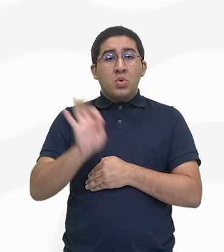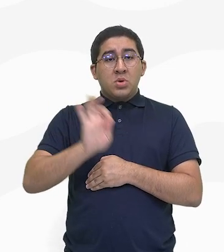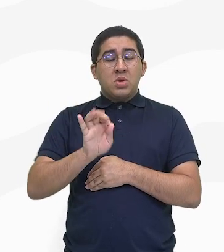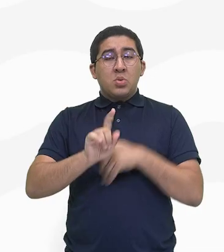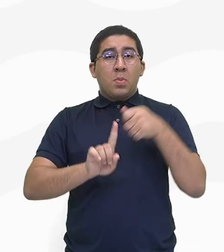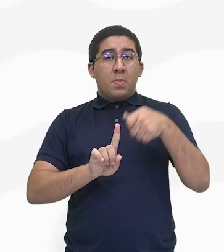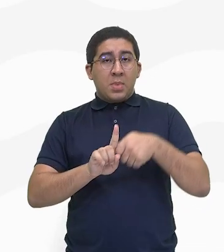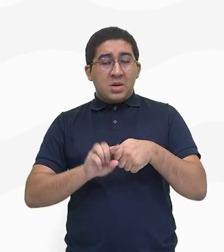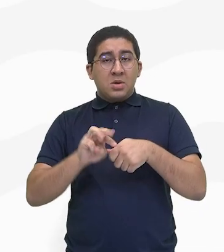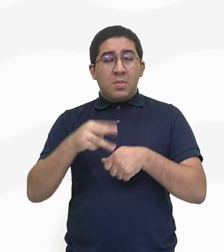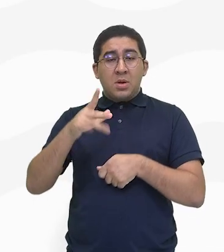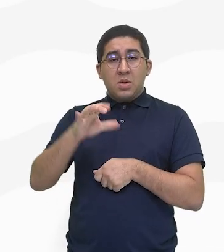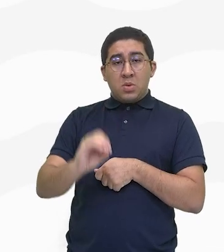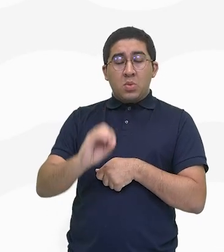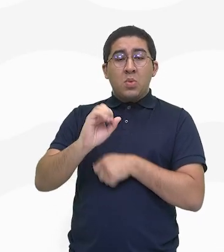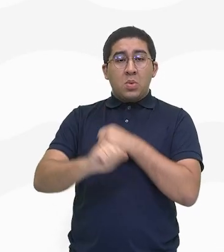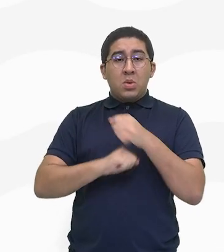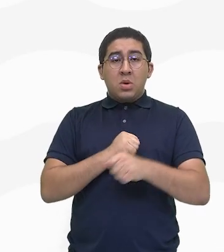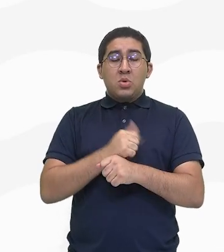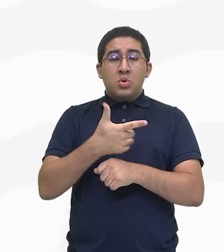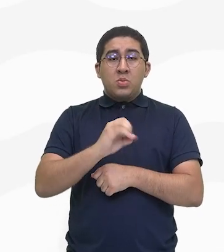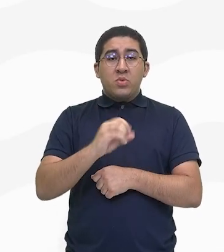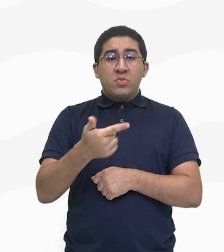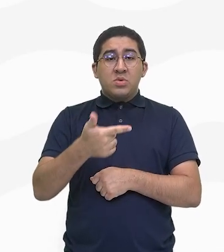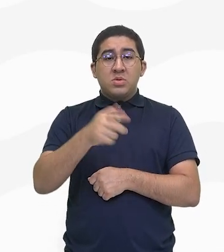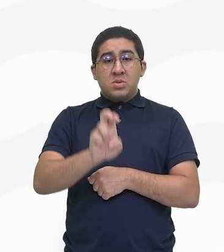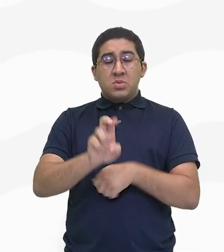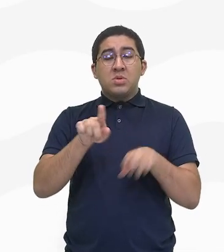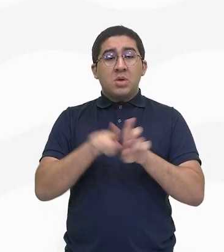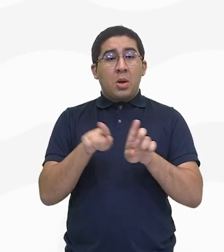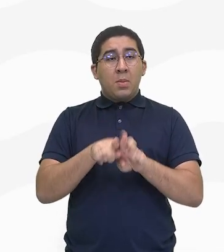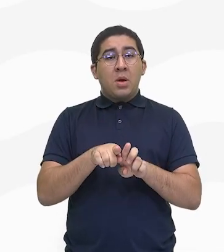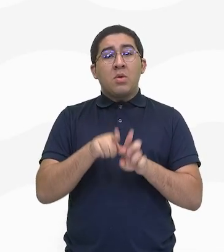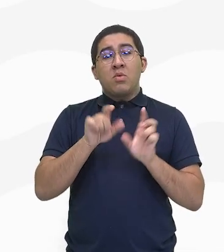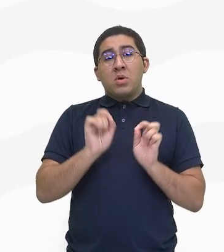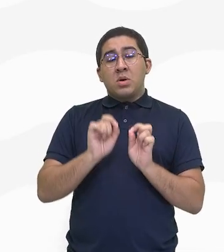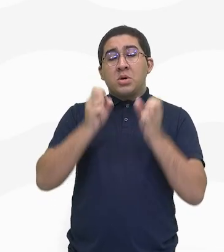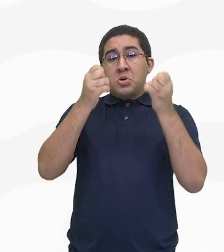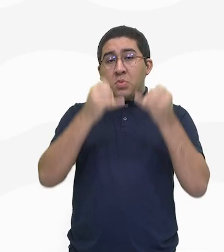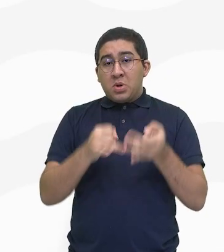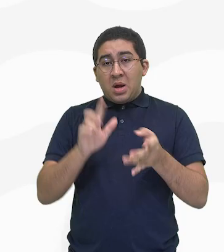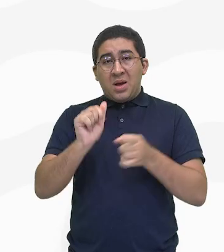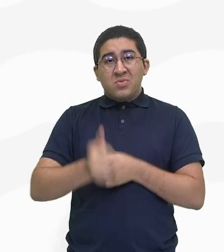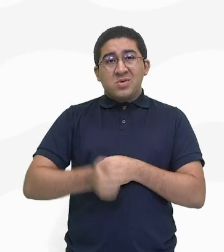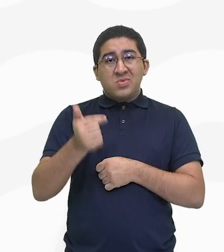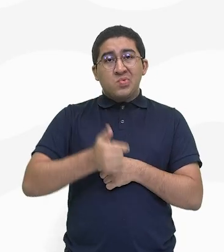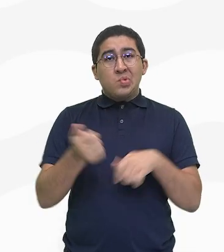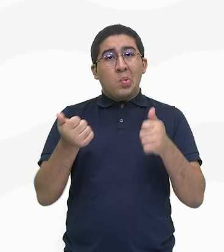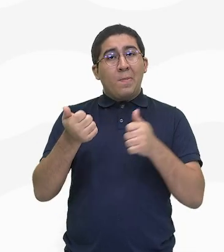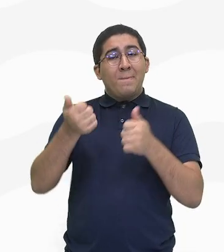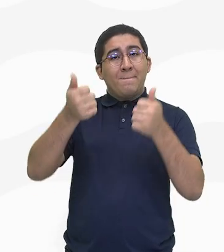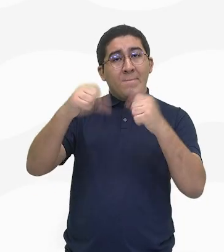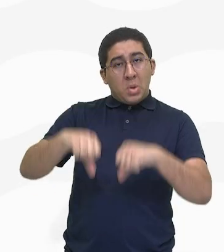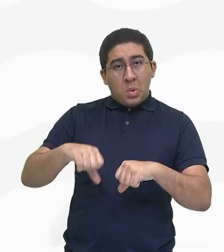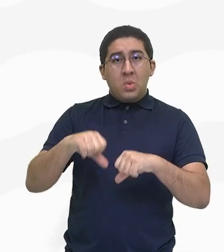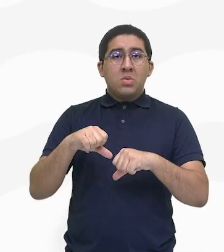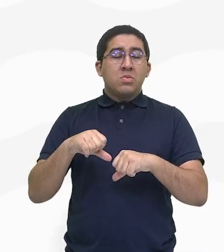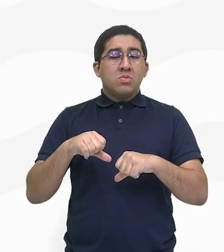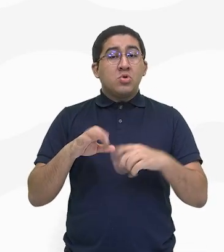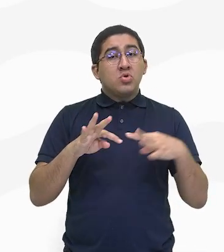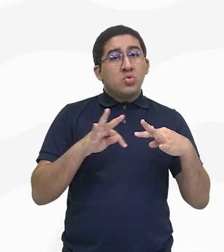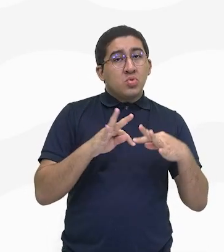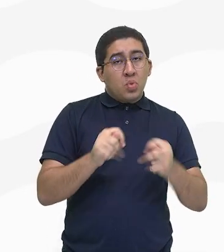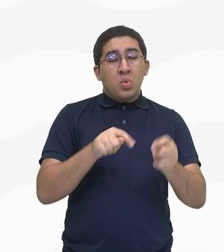de 2025. E também afirma que esse resultado é o segundo pior da série